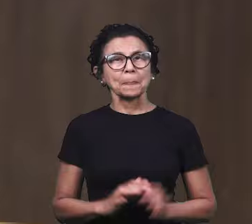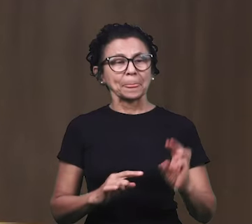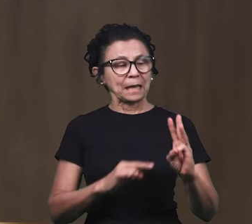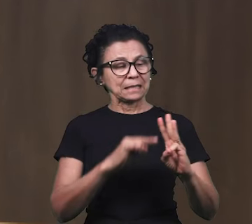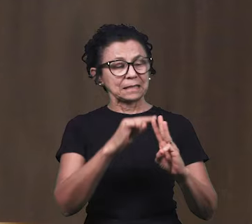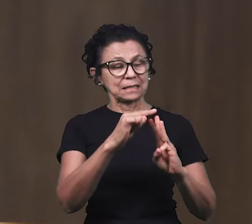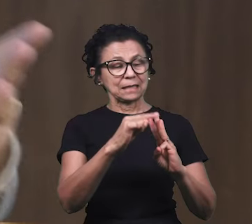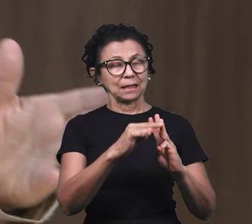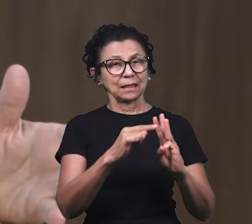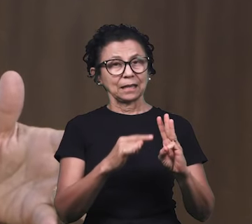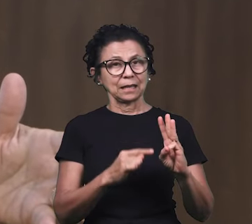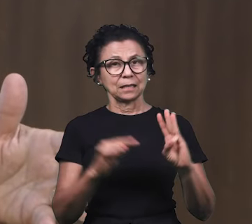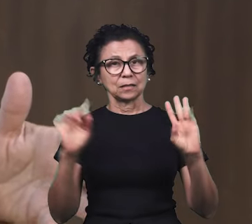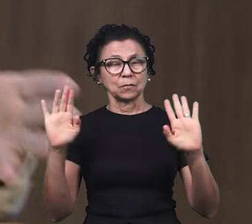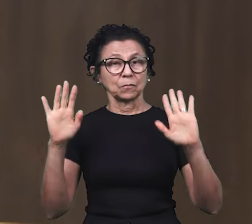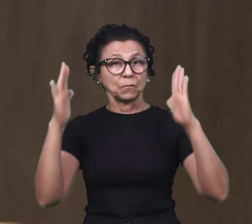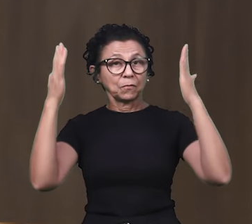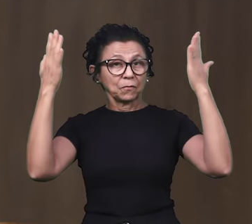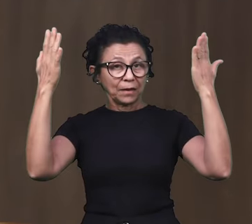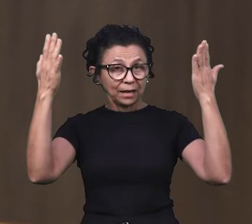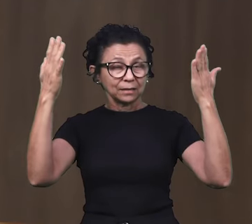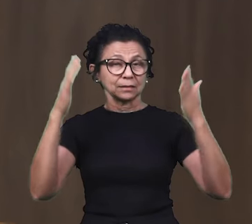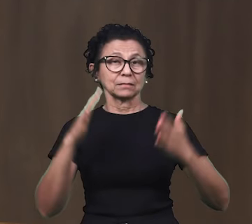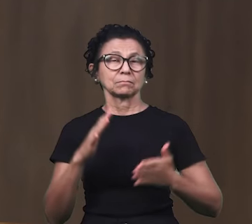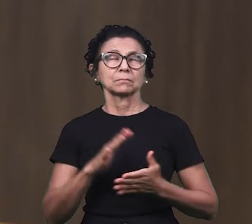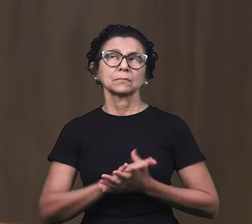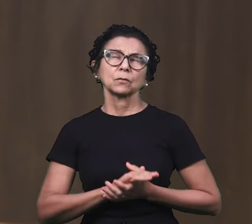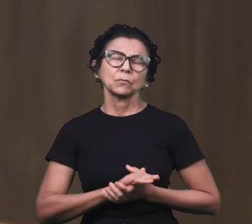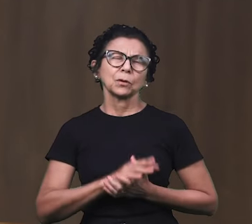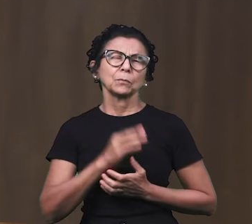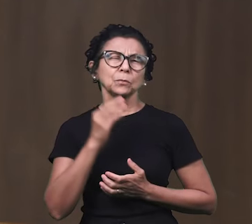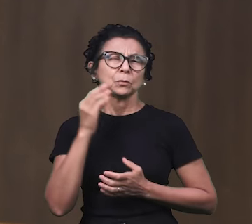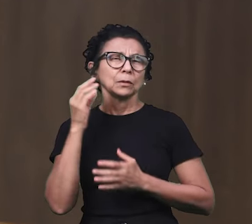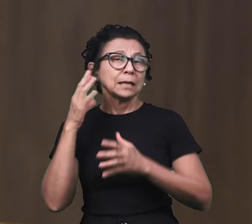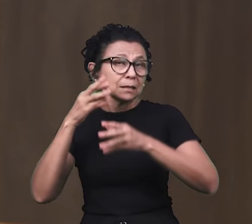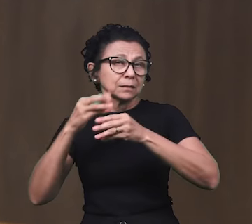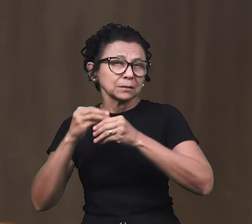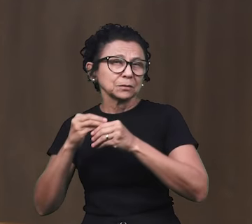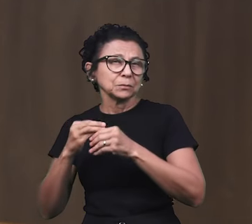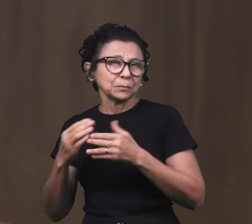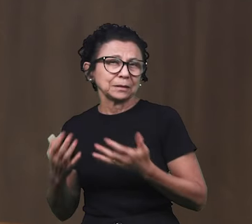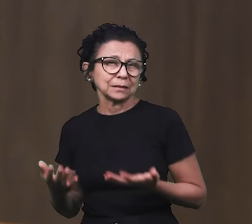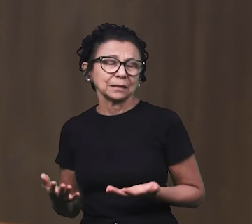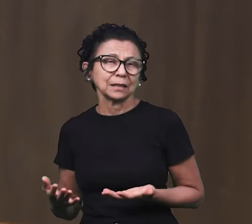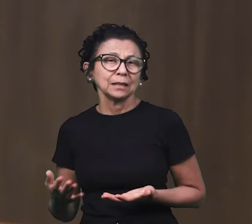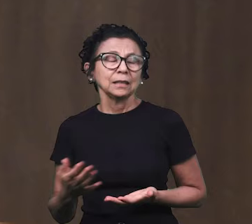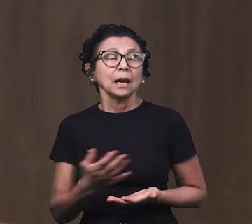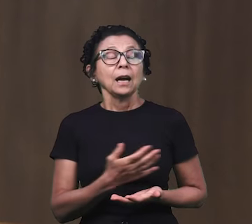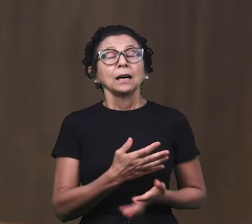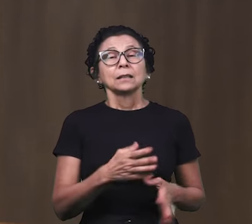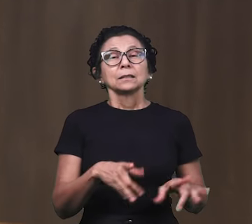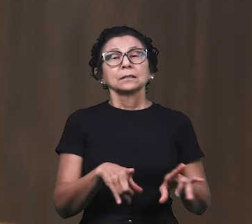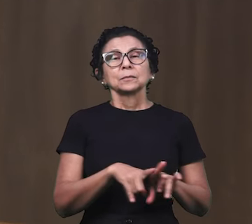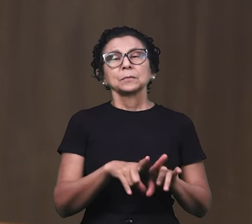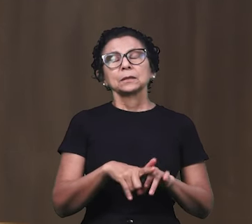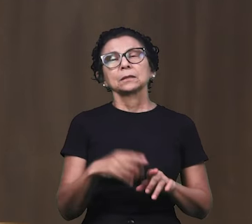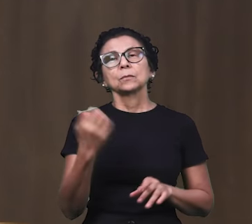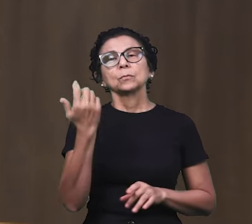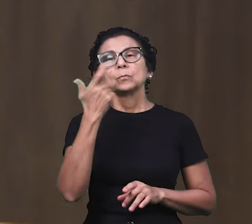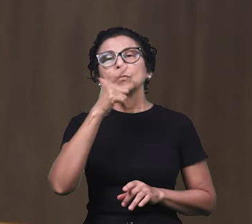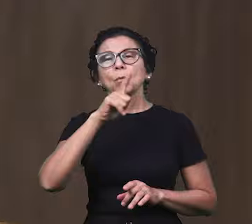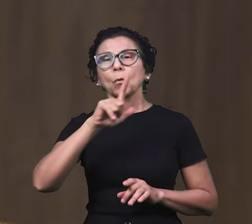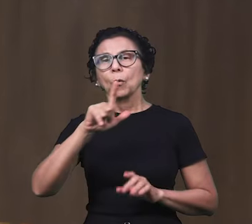uma forma assim mais resumida, até mesmo porque existe um programa da Igreja Cristã Maranata chamado